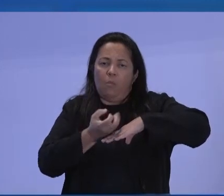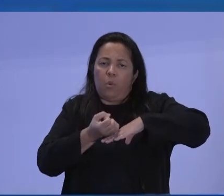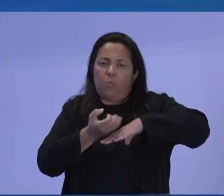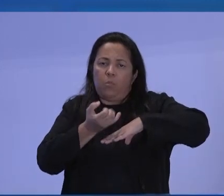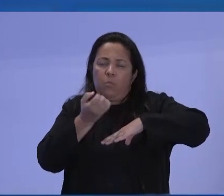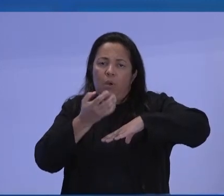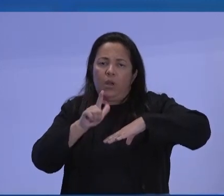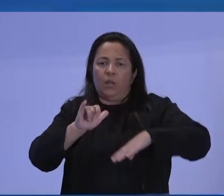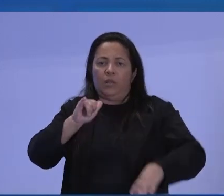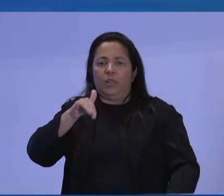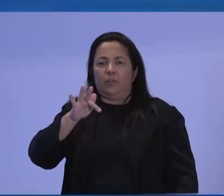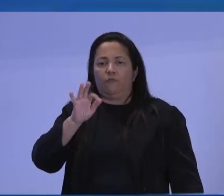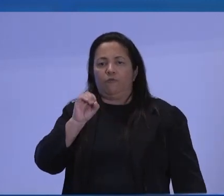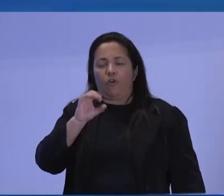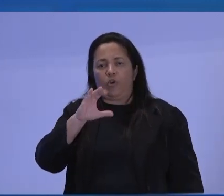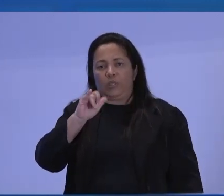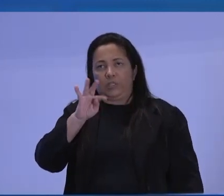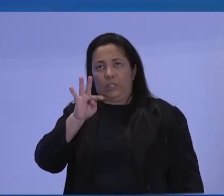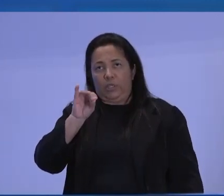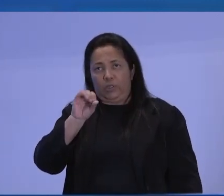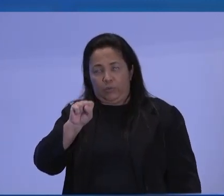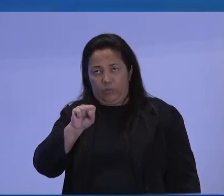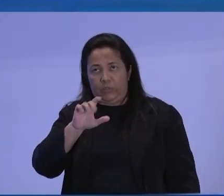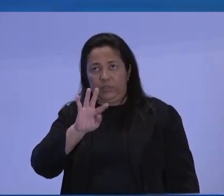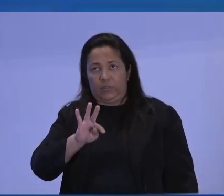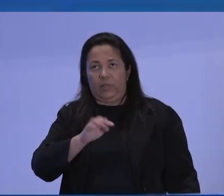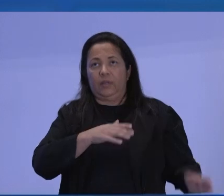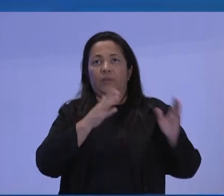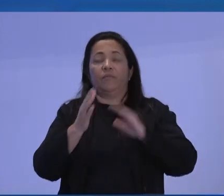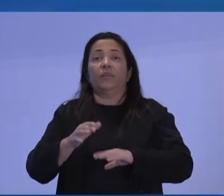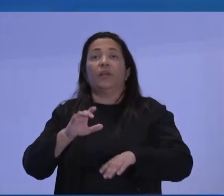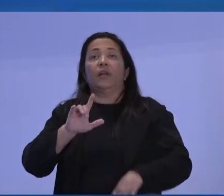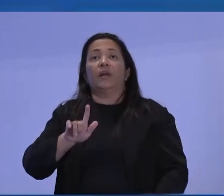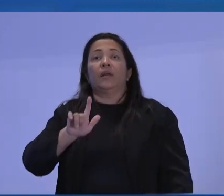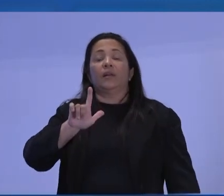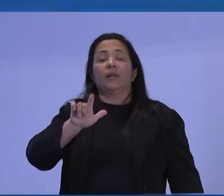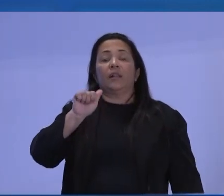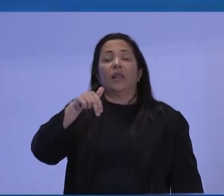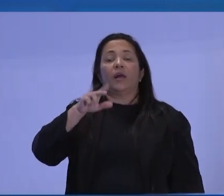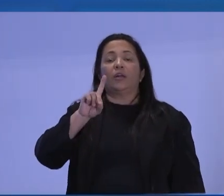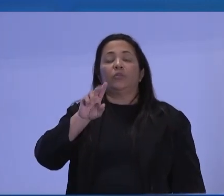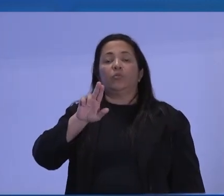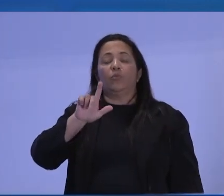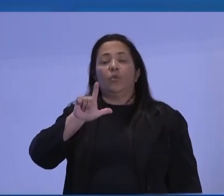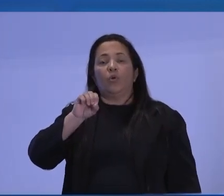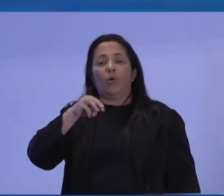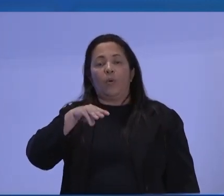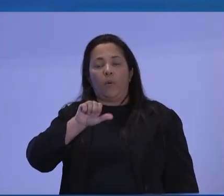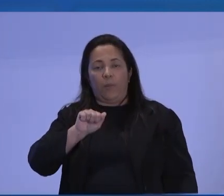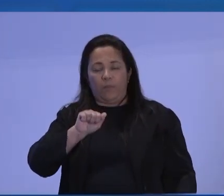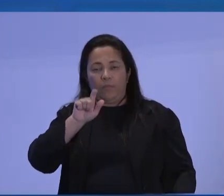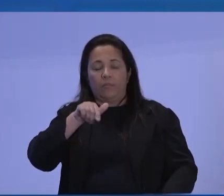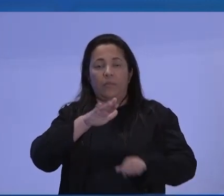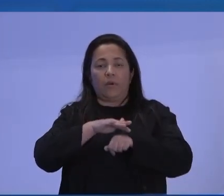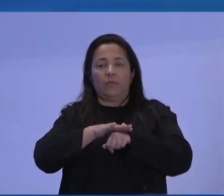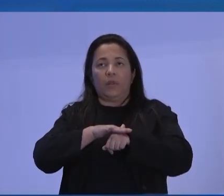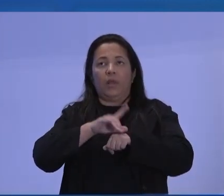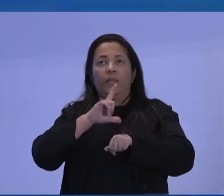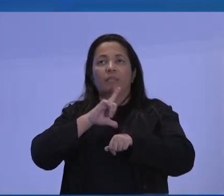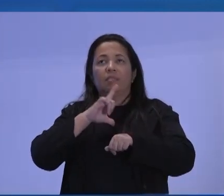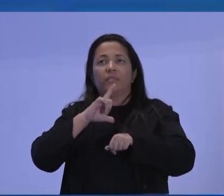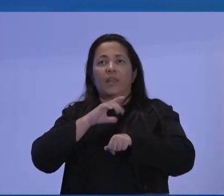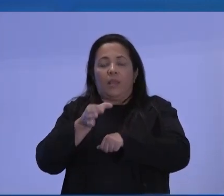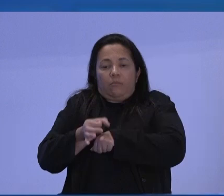linfócitos T. O granuloma anular, que é uma doença benigna formado por pápulas que